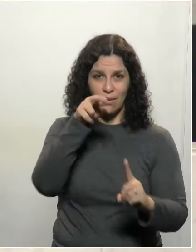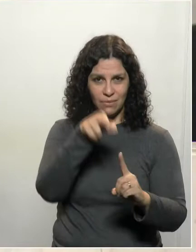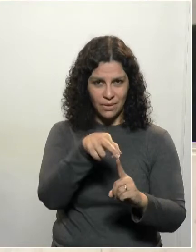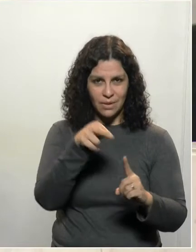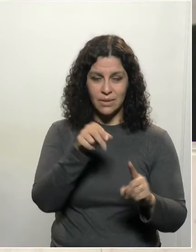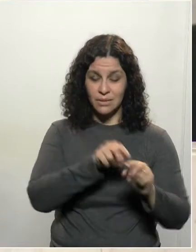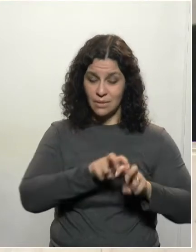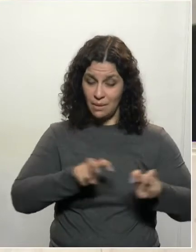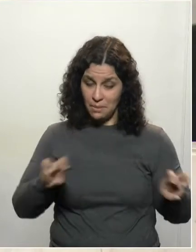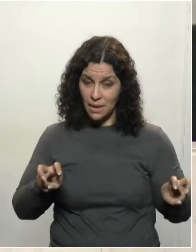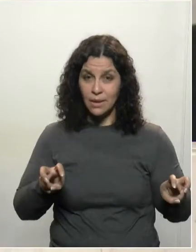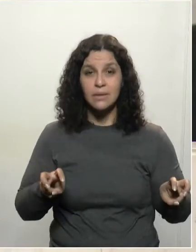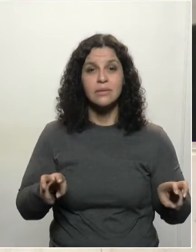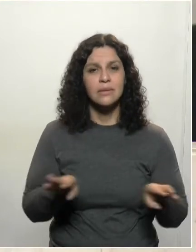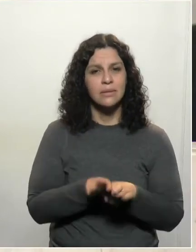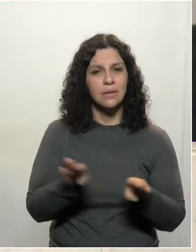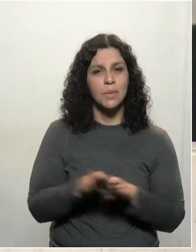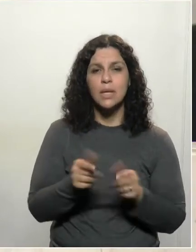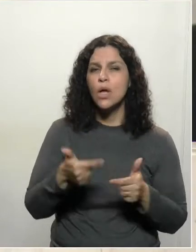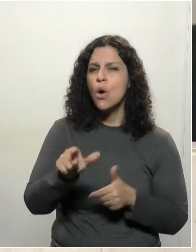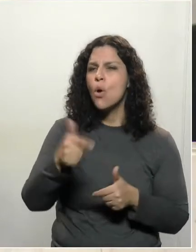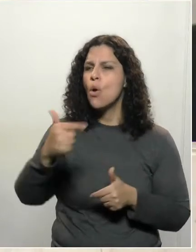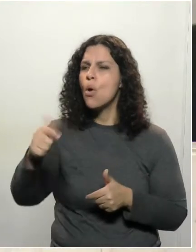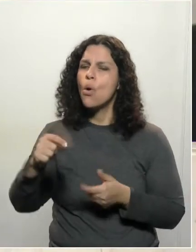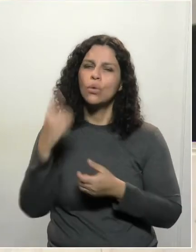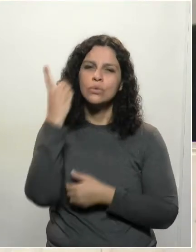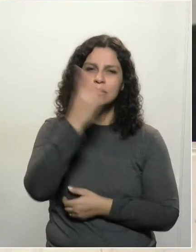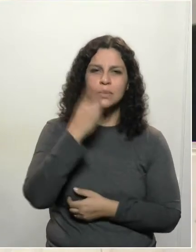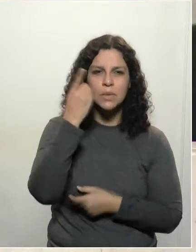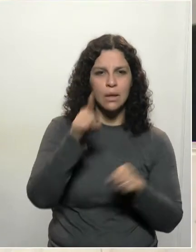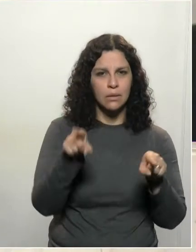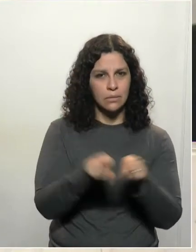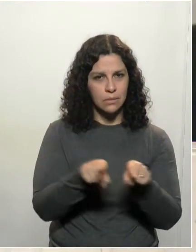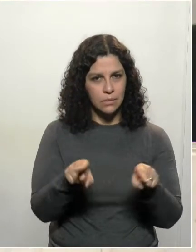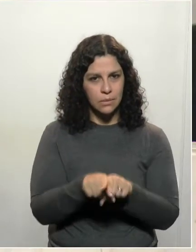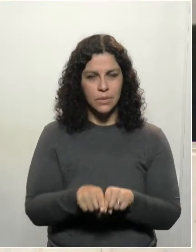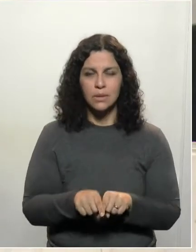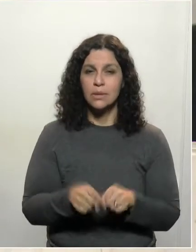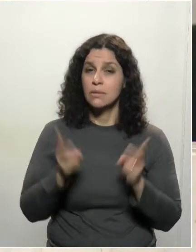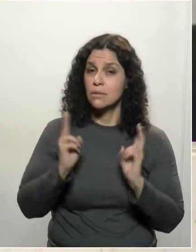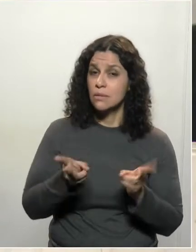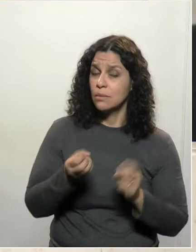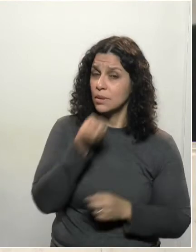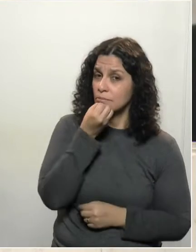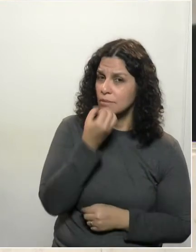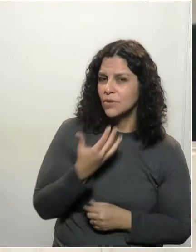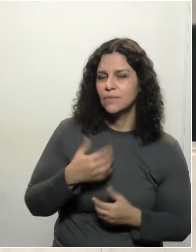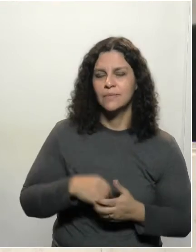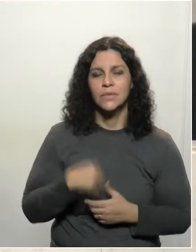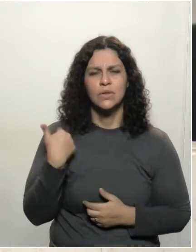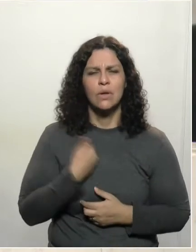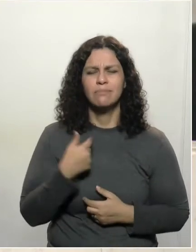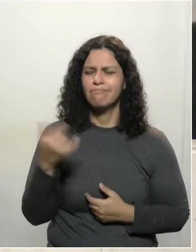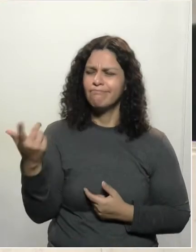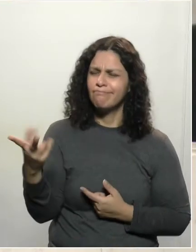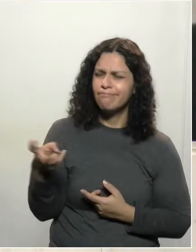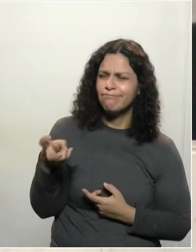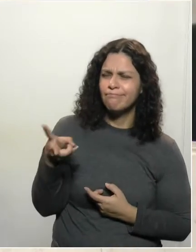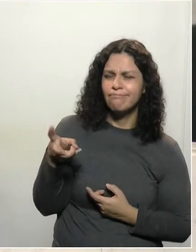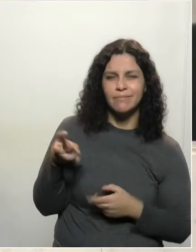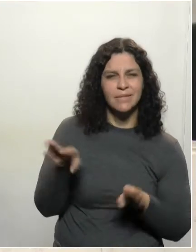referência à mesa executiva, aos demais parlamentares, sempre é bom, né, ouvir